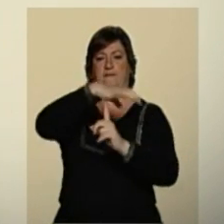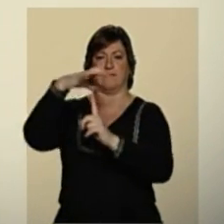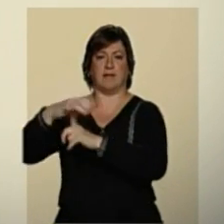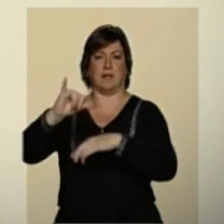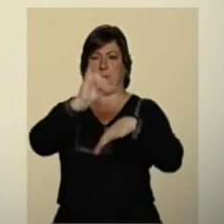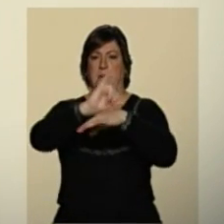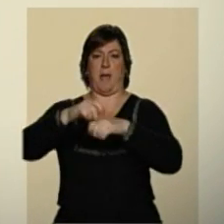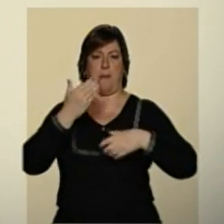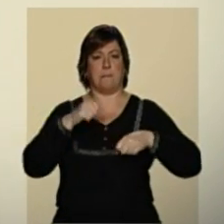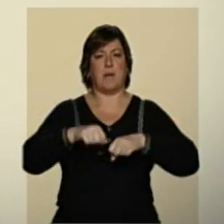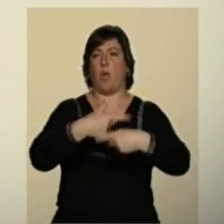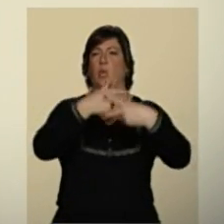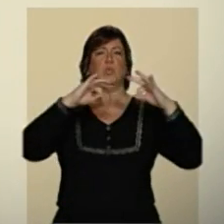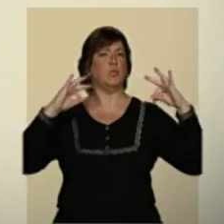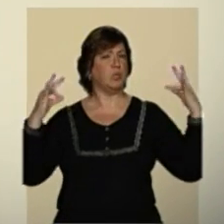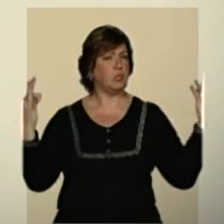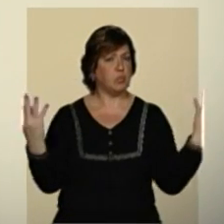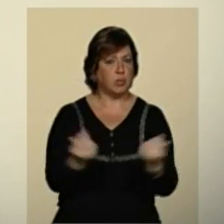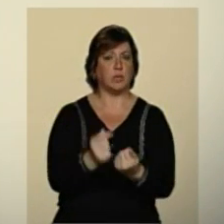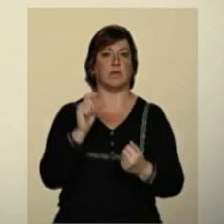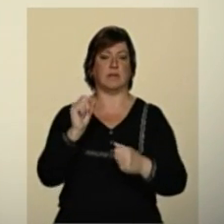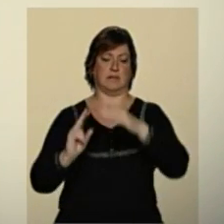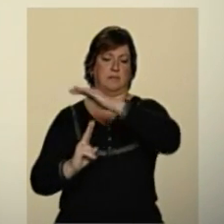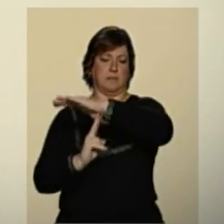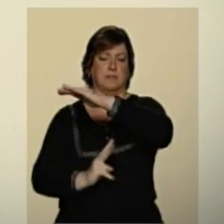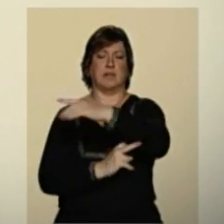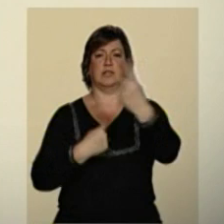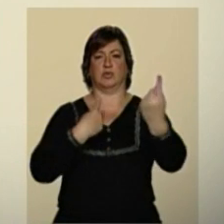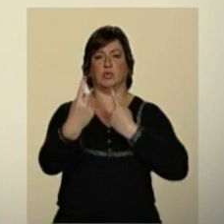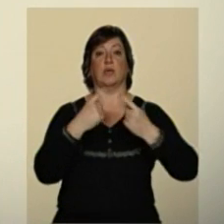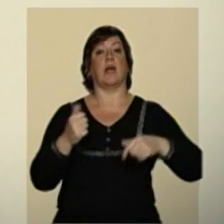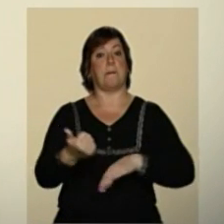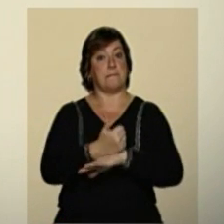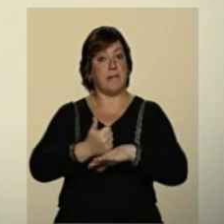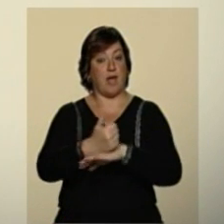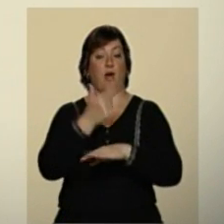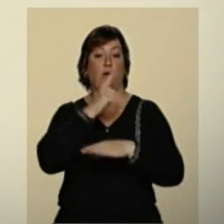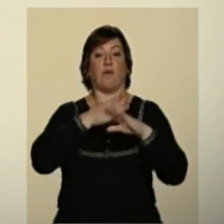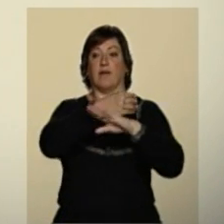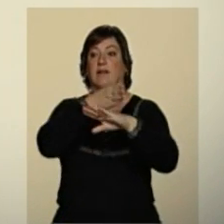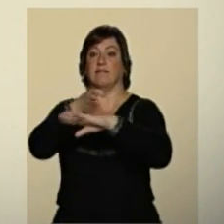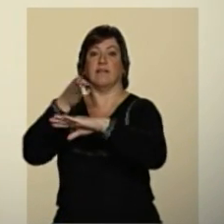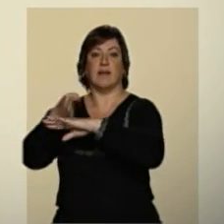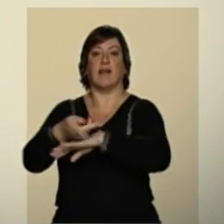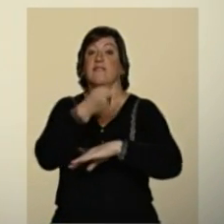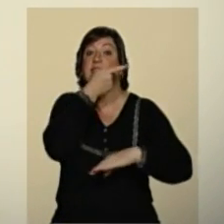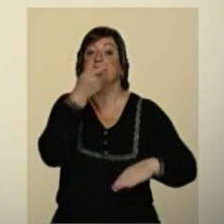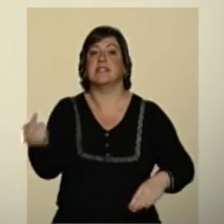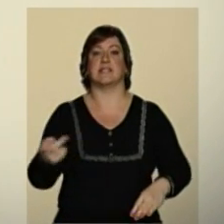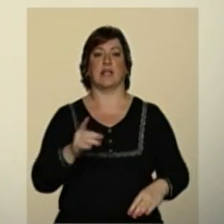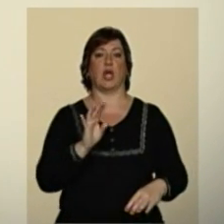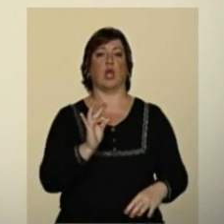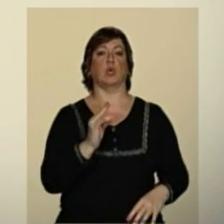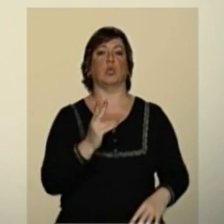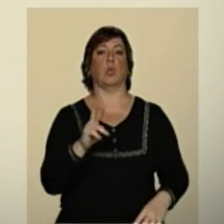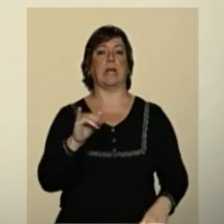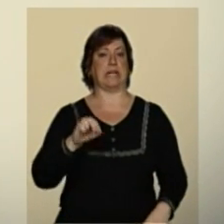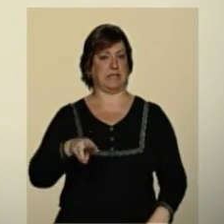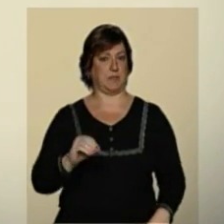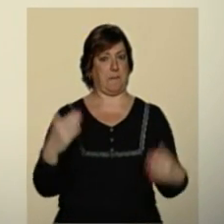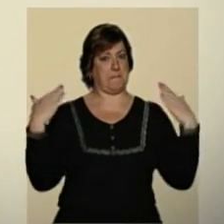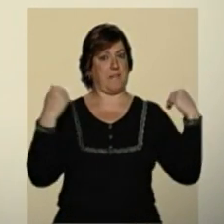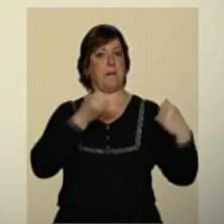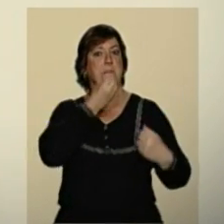e pontes que vão ajudar a melhorar a estrutura e o acesso aos pontos turísticos e que também beneficiam a